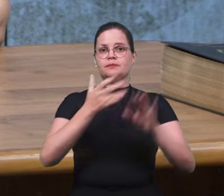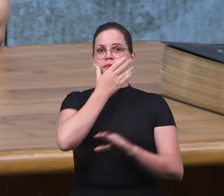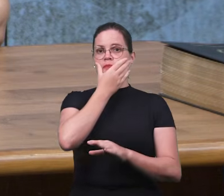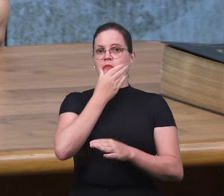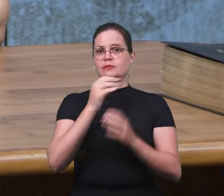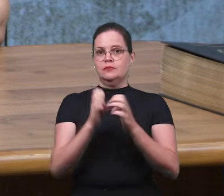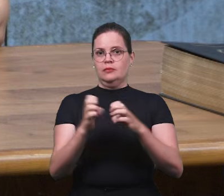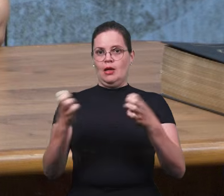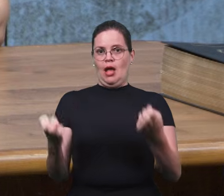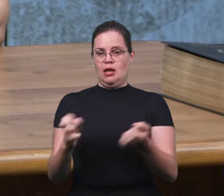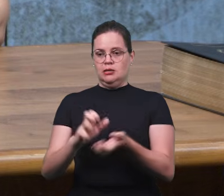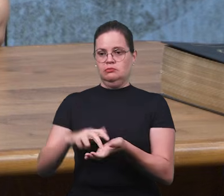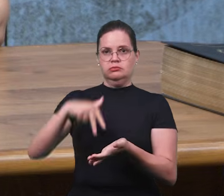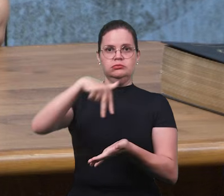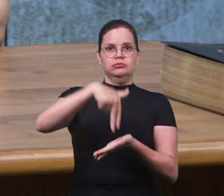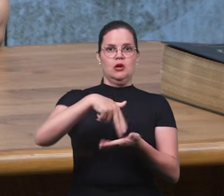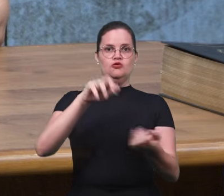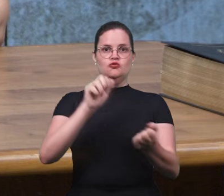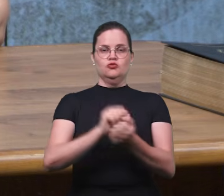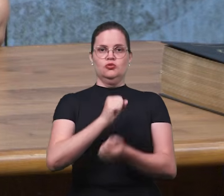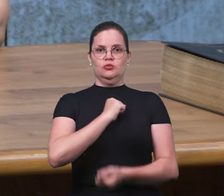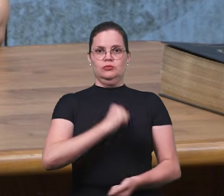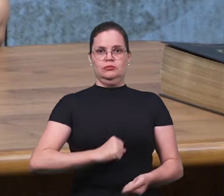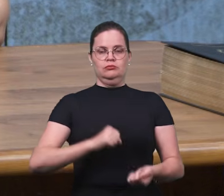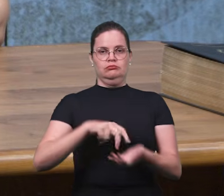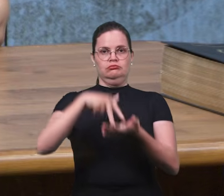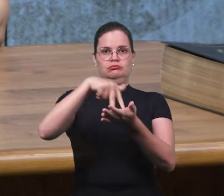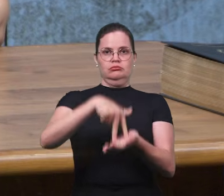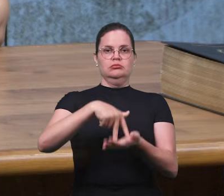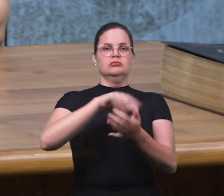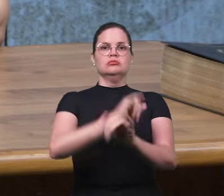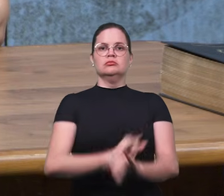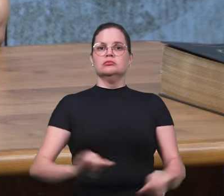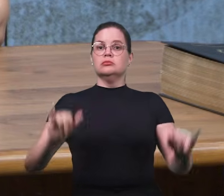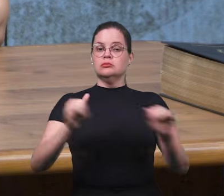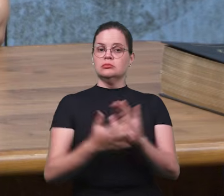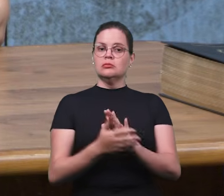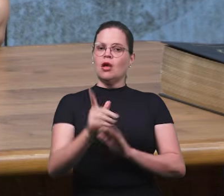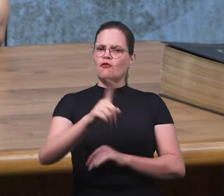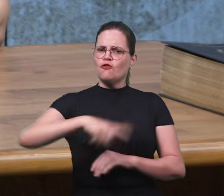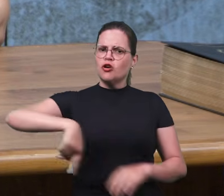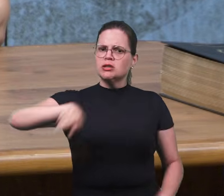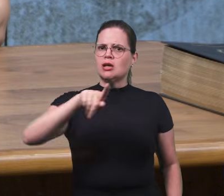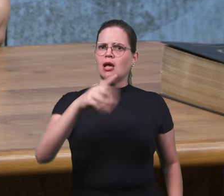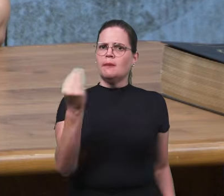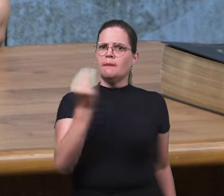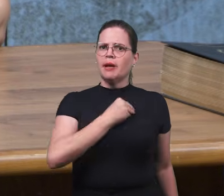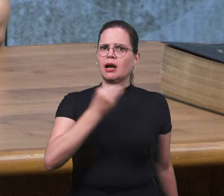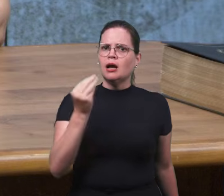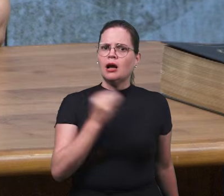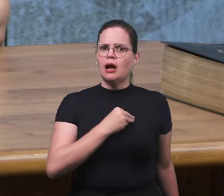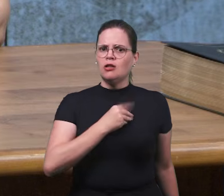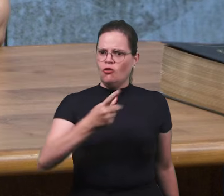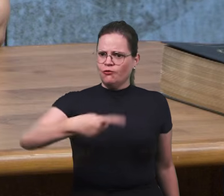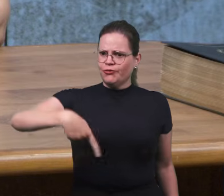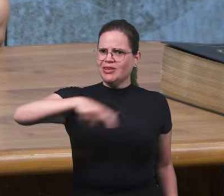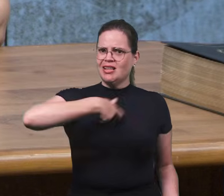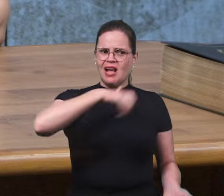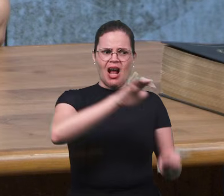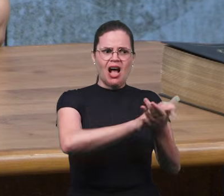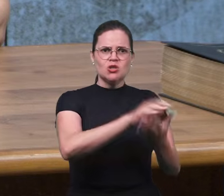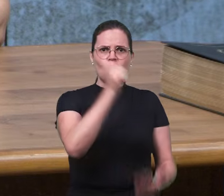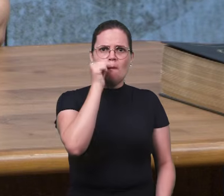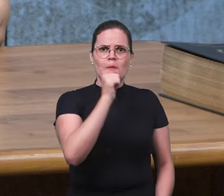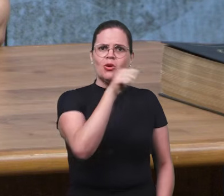o sacerdote, e disse-lhes: vós tendes transgredido e casaste com